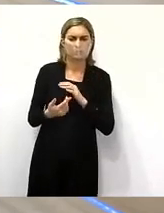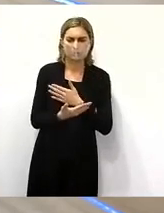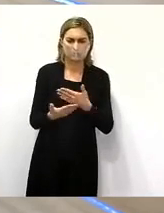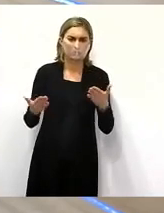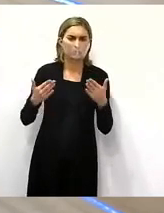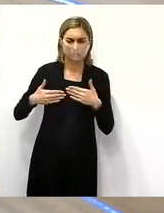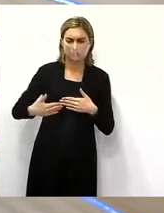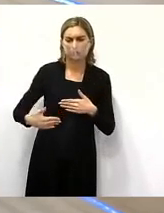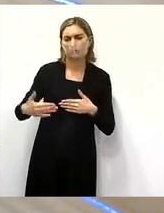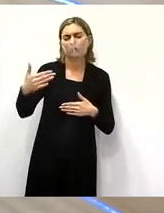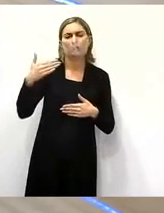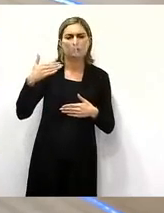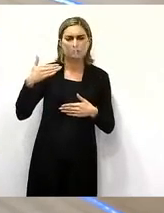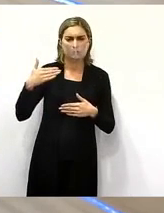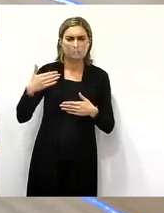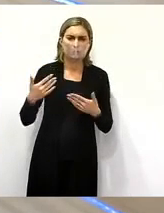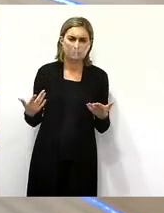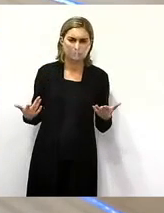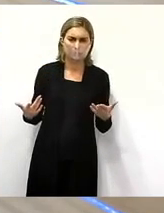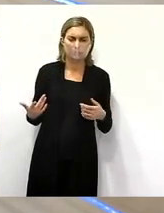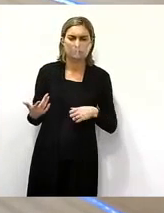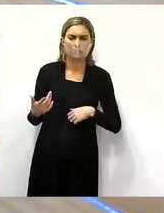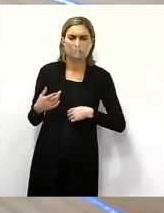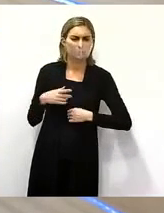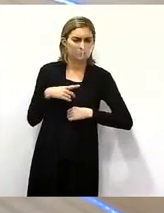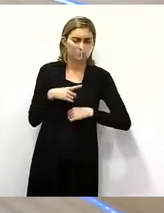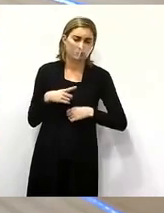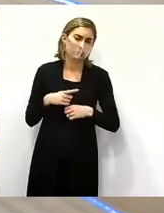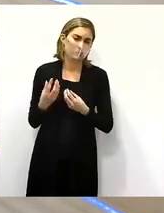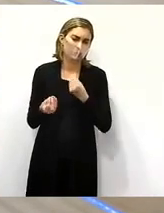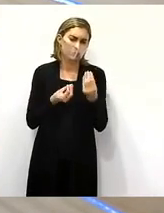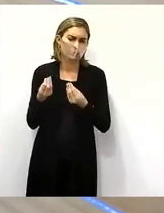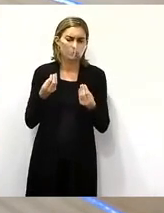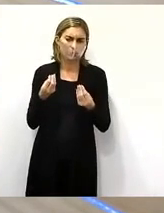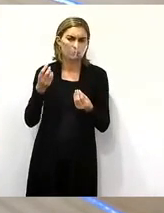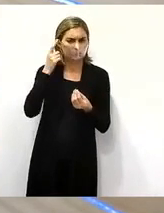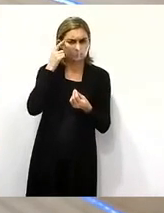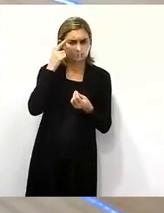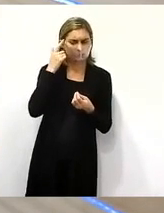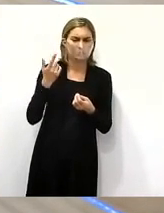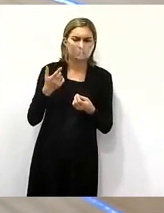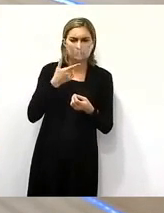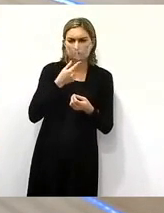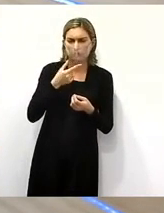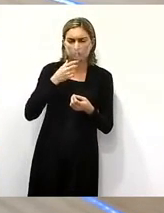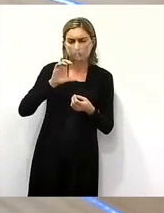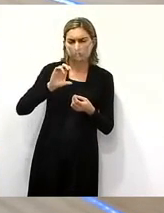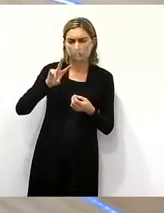ele passa a ser, portanto, digamos, considerado como homem